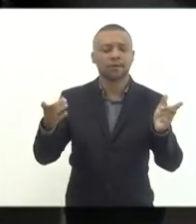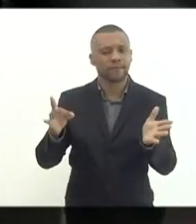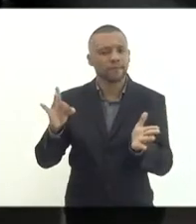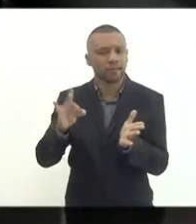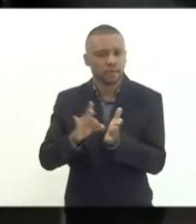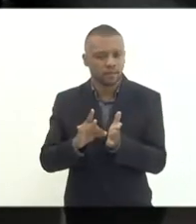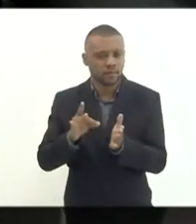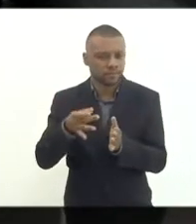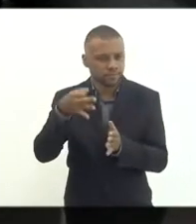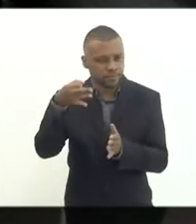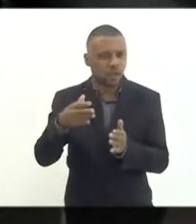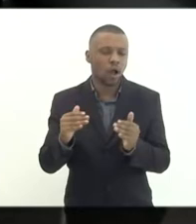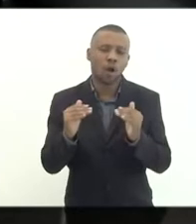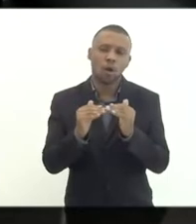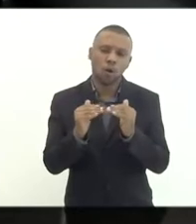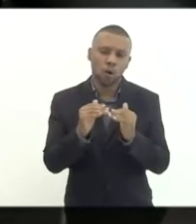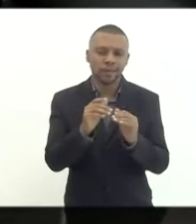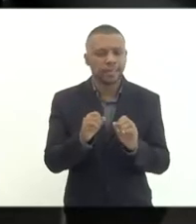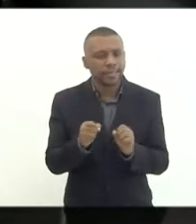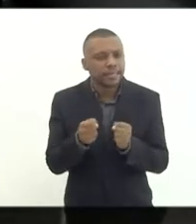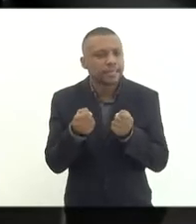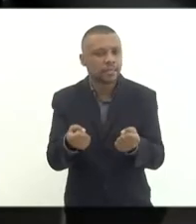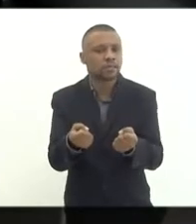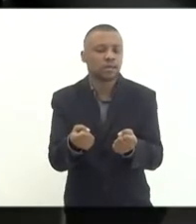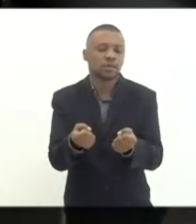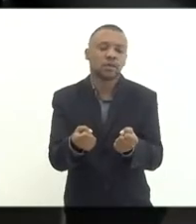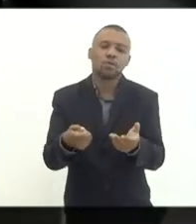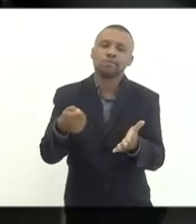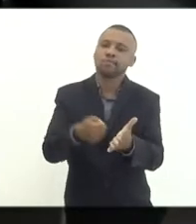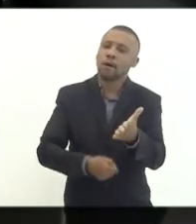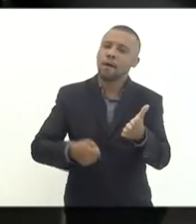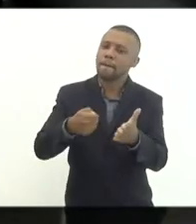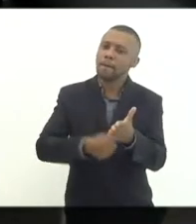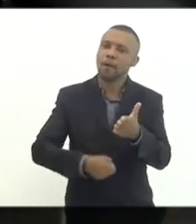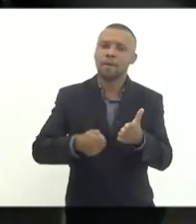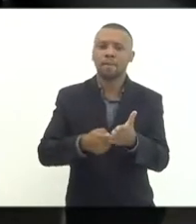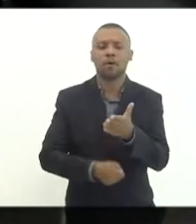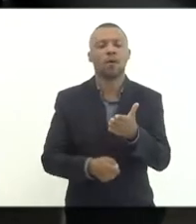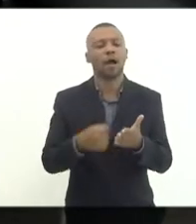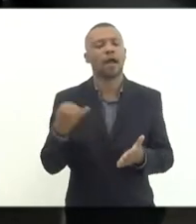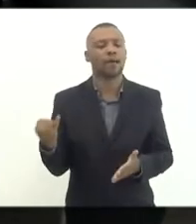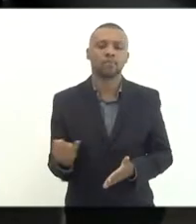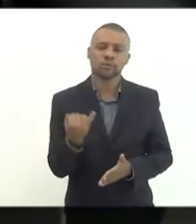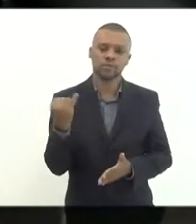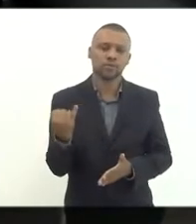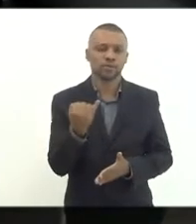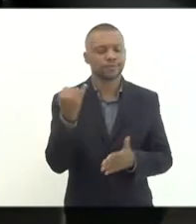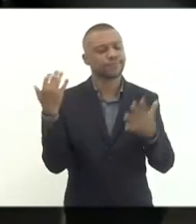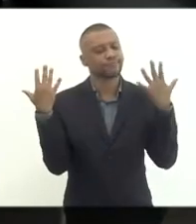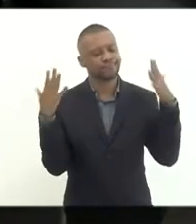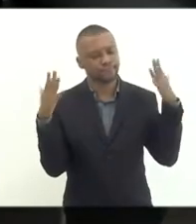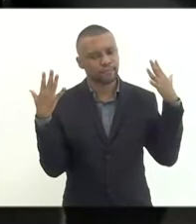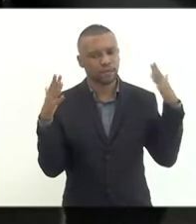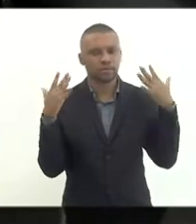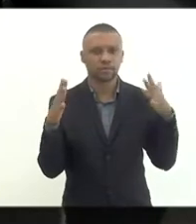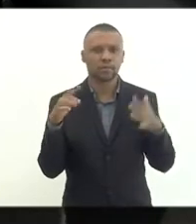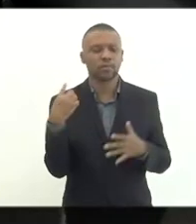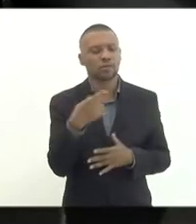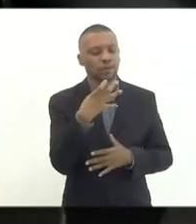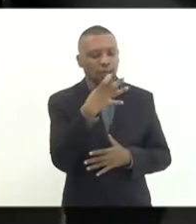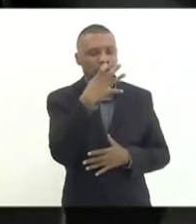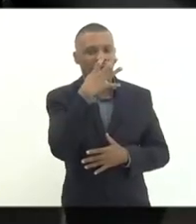é essa dedicação é muito aplaudida por nós